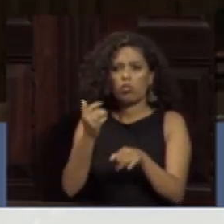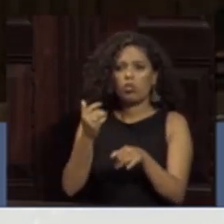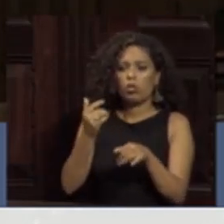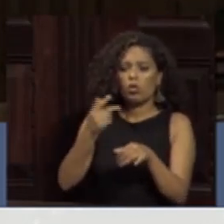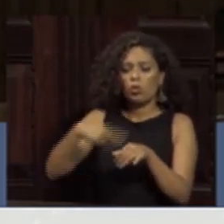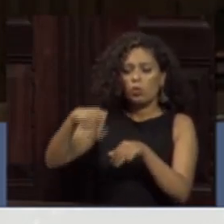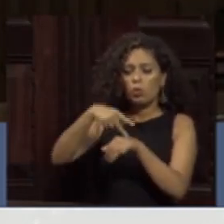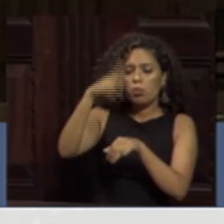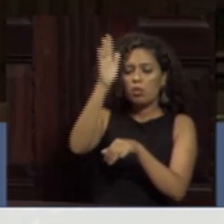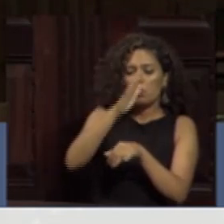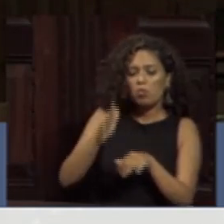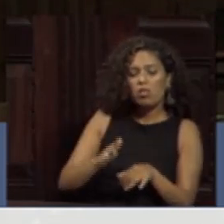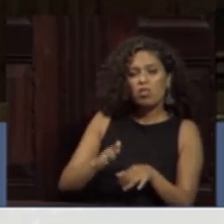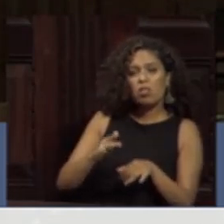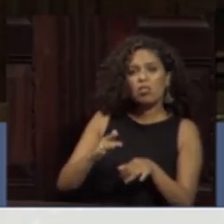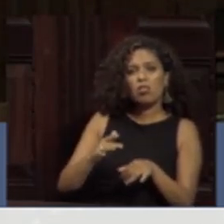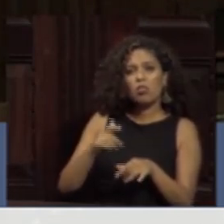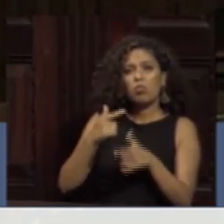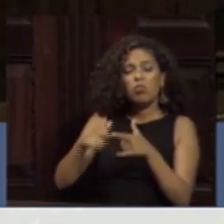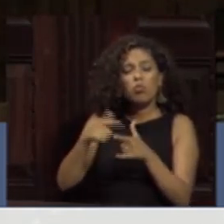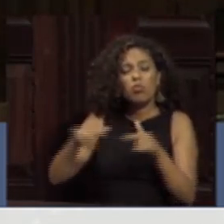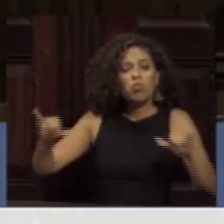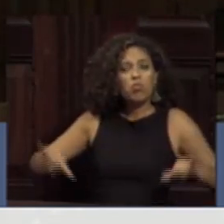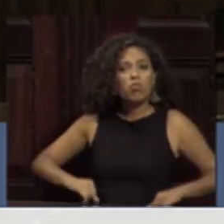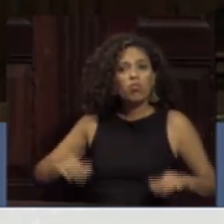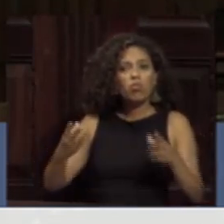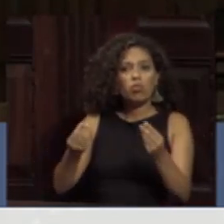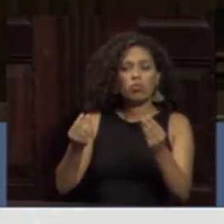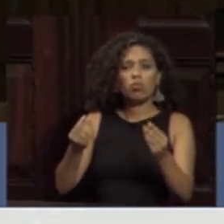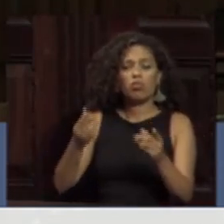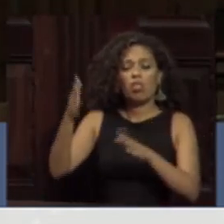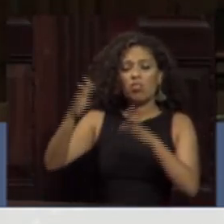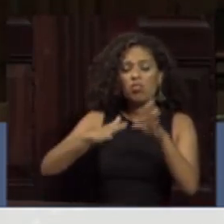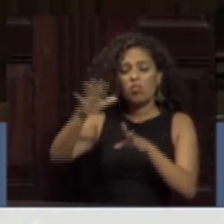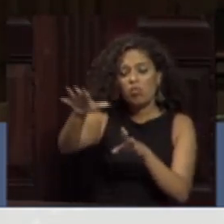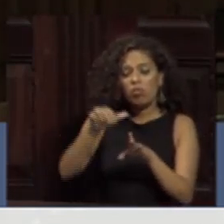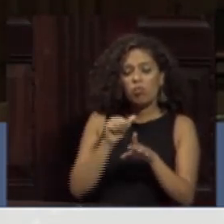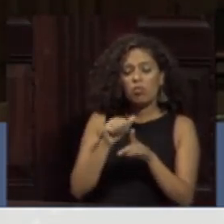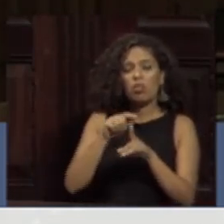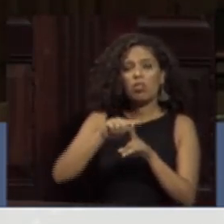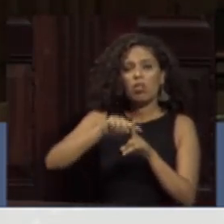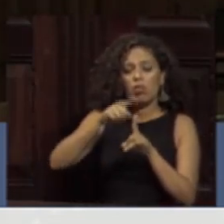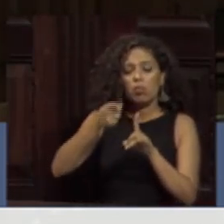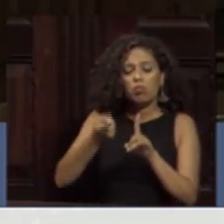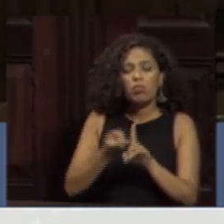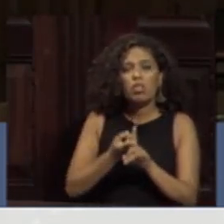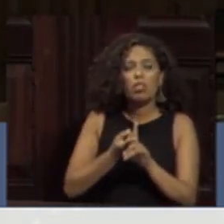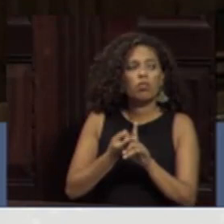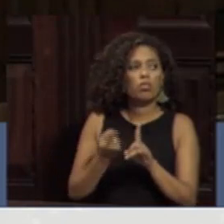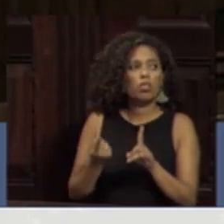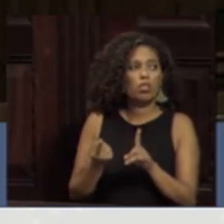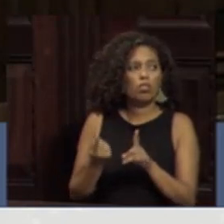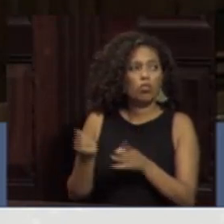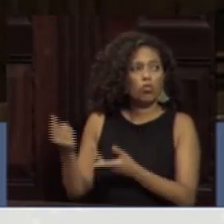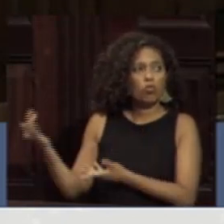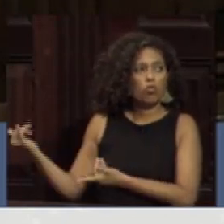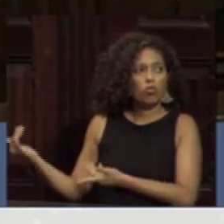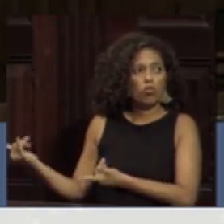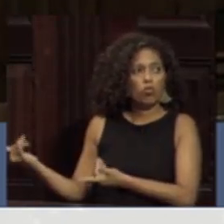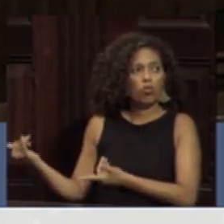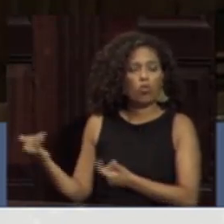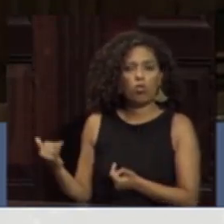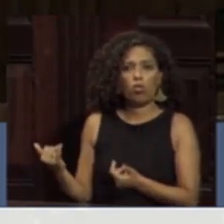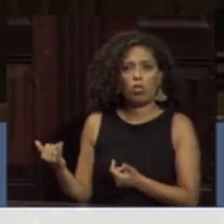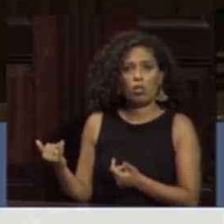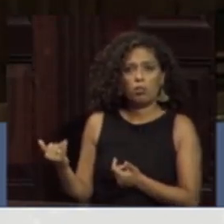precoce de adolescentes, a lei da Maria da Penha que não é observada, a diferença de ganho